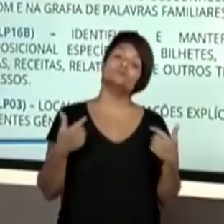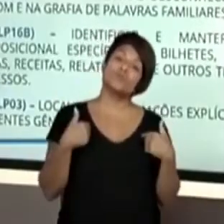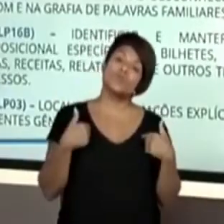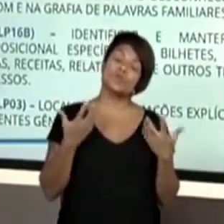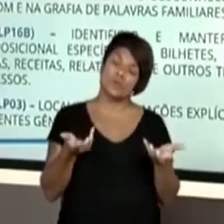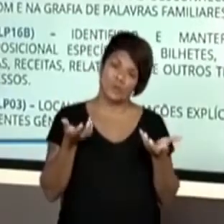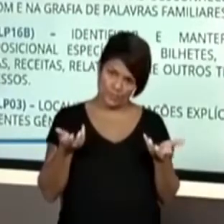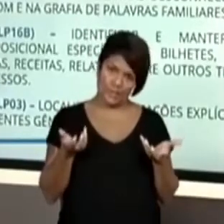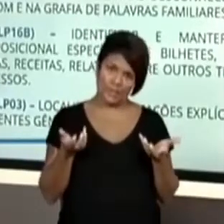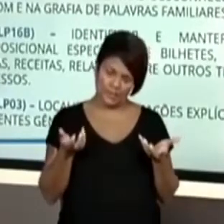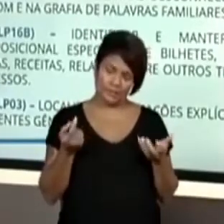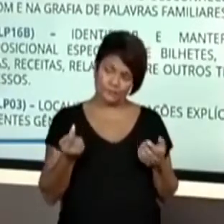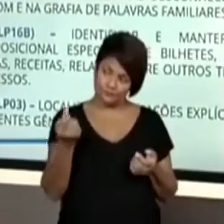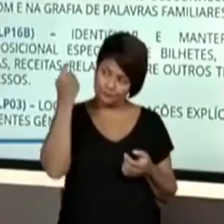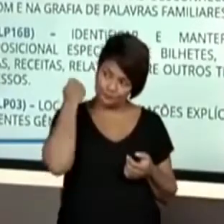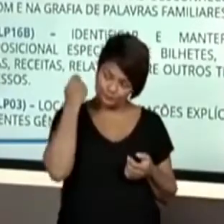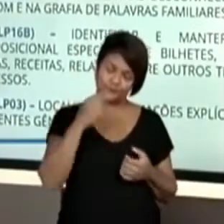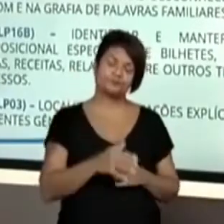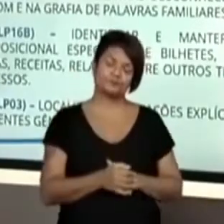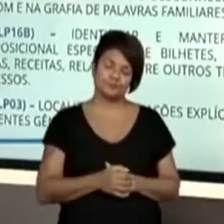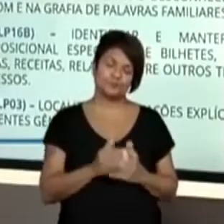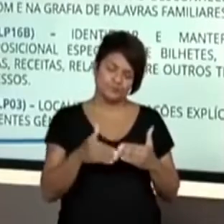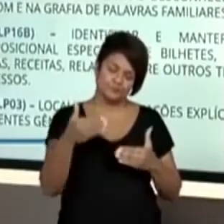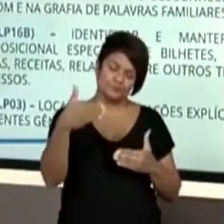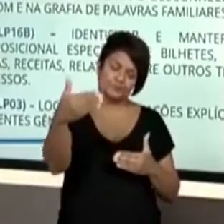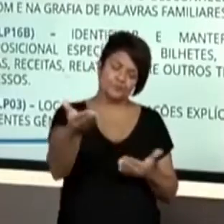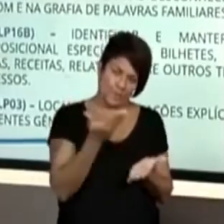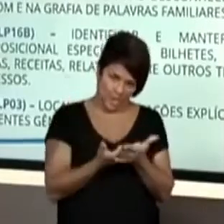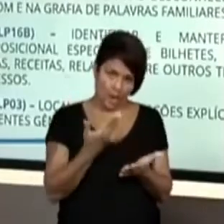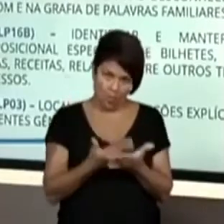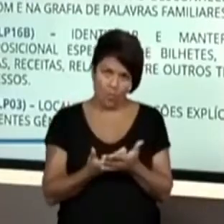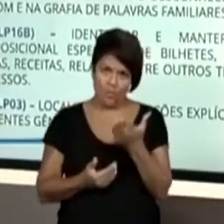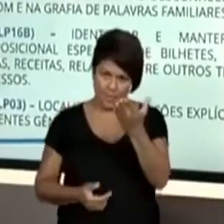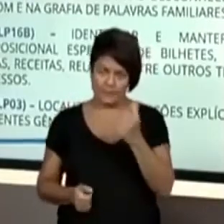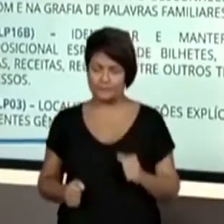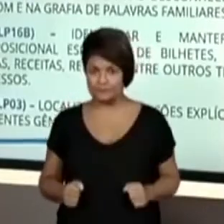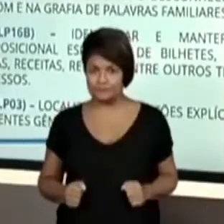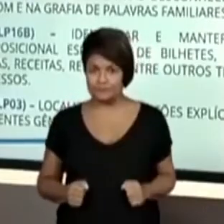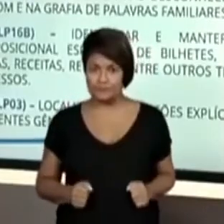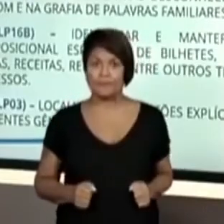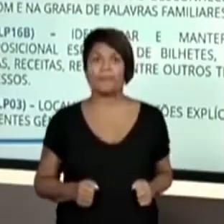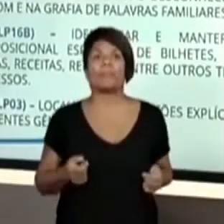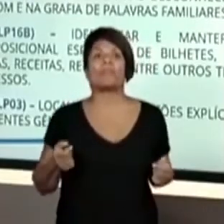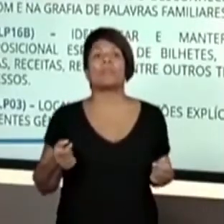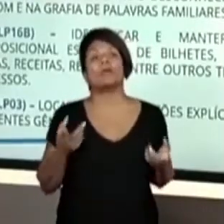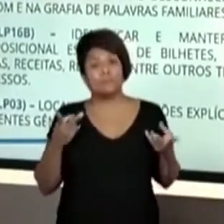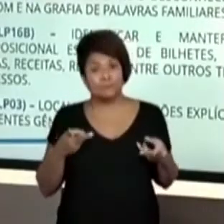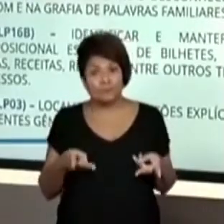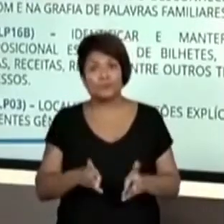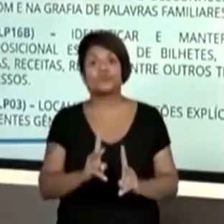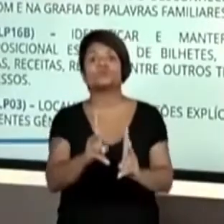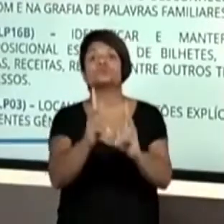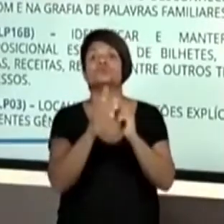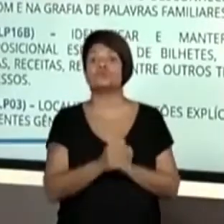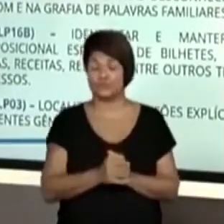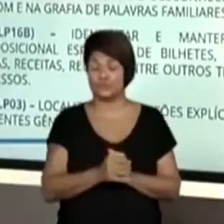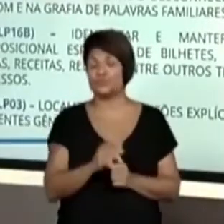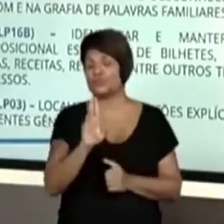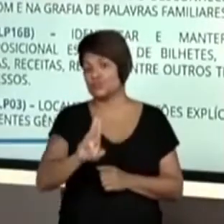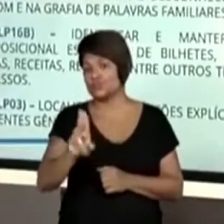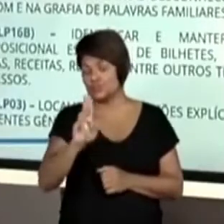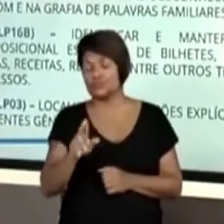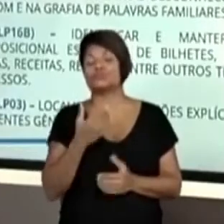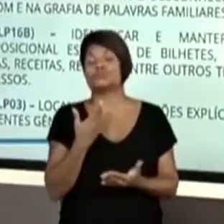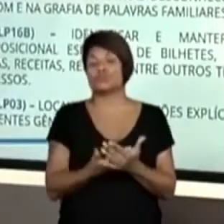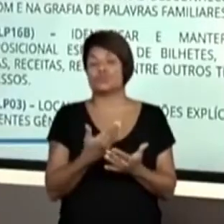retomar com vocês, e vou fazer isso no decorrer da aula, a utilidade do texto que nós estudamos